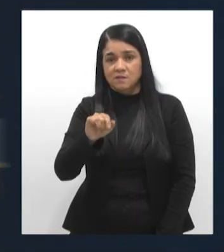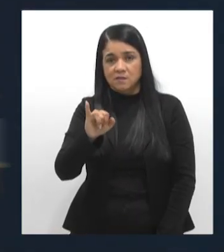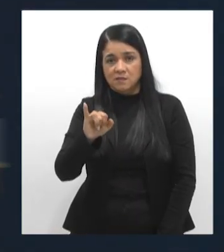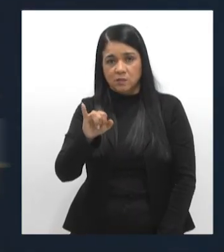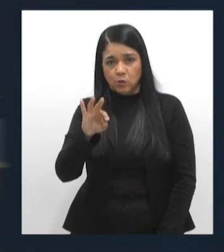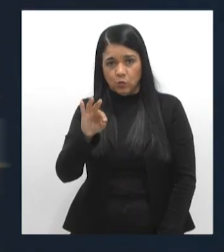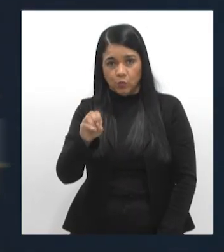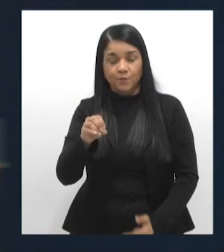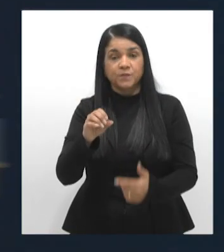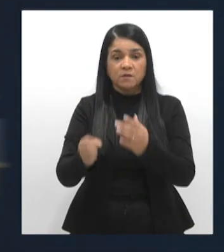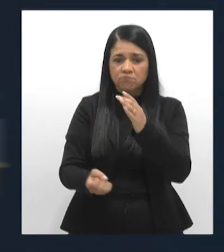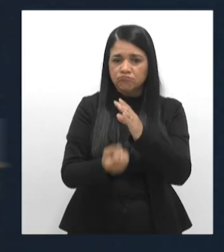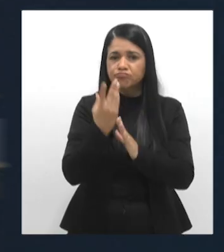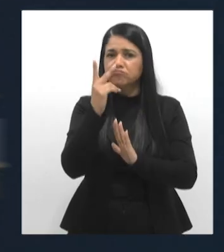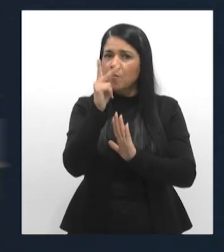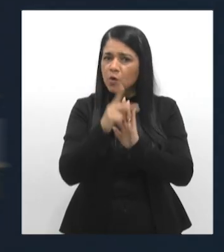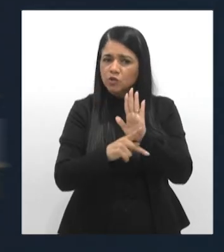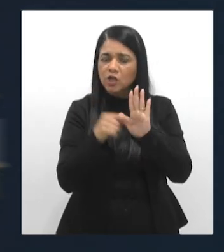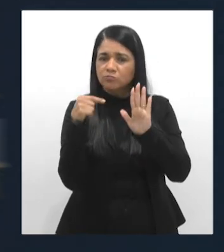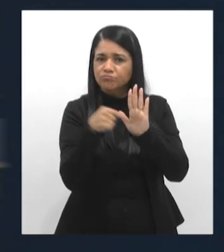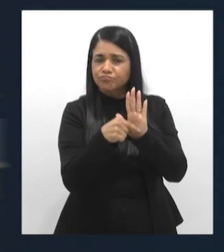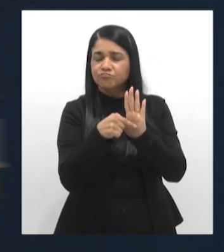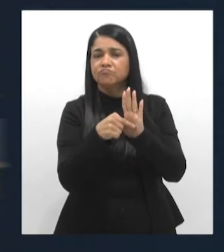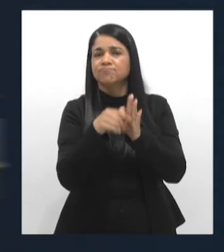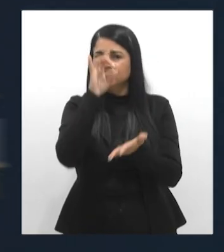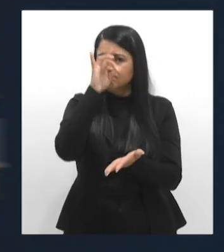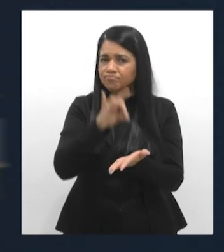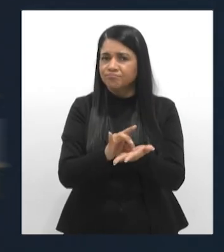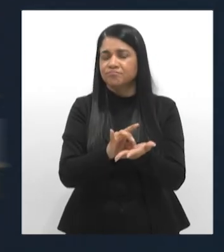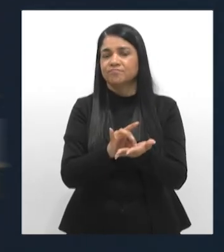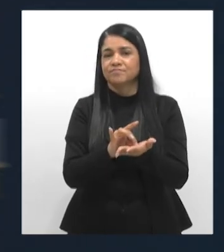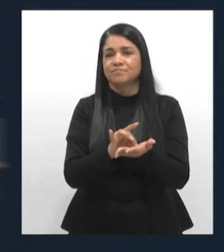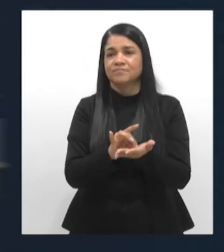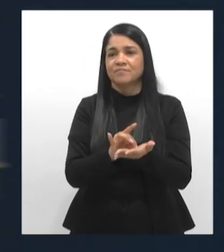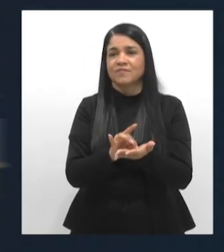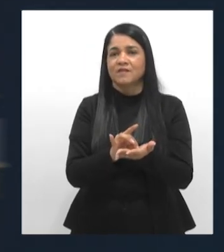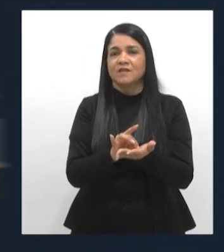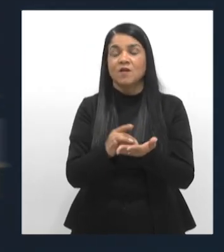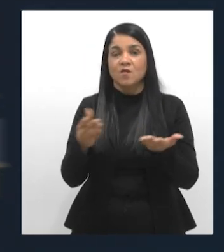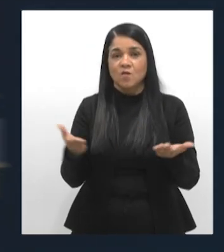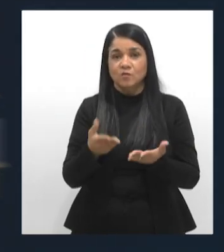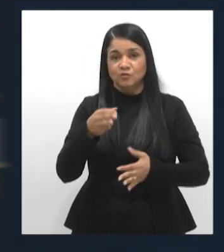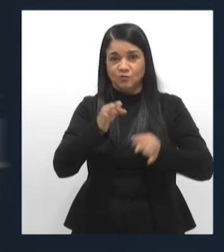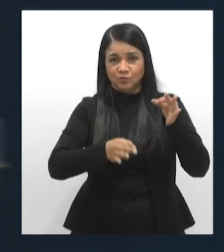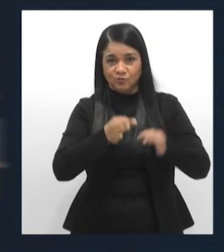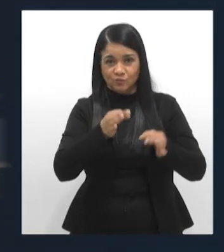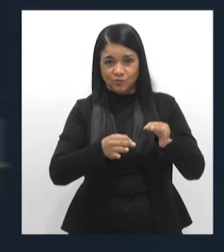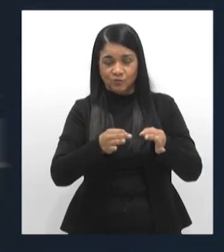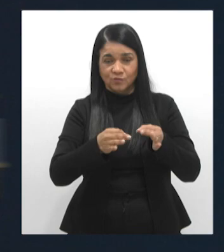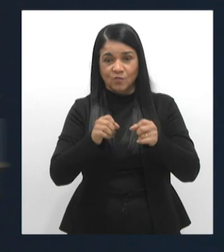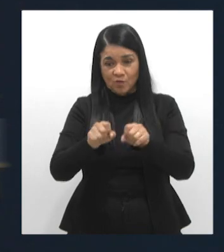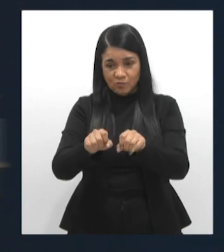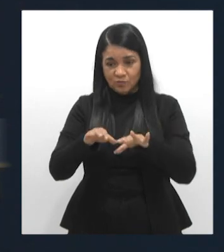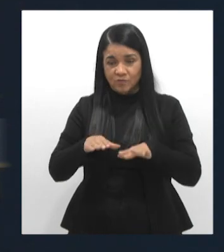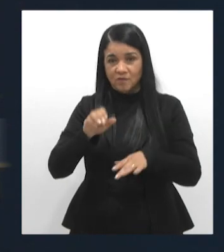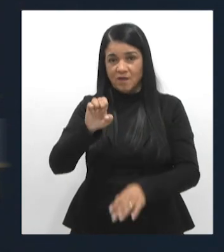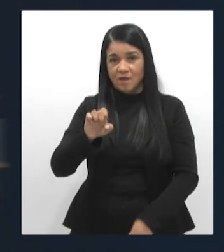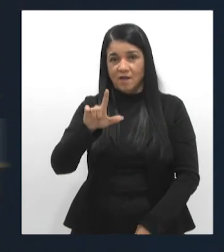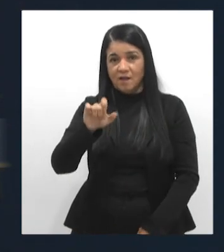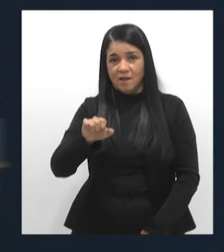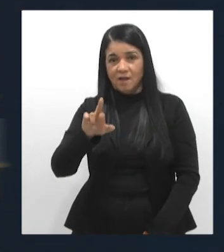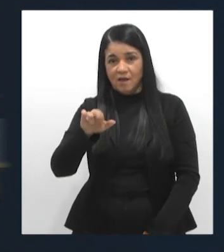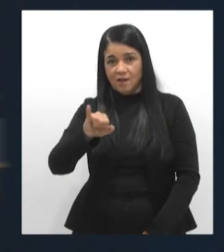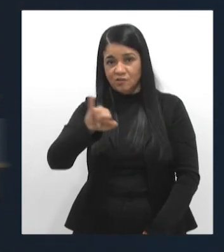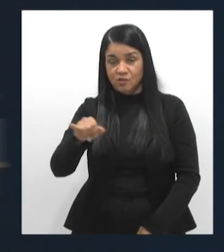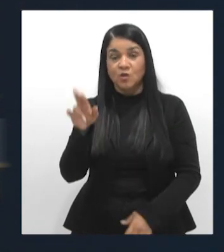projeto que criou oficialmente a escola. Hoje, com justiça, o auditório da ELERJ leva seu